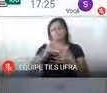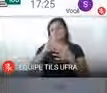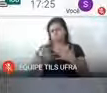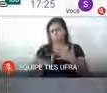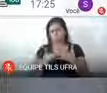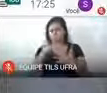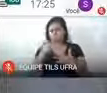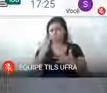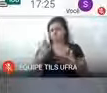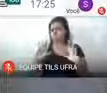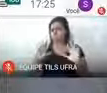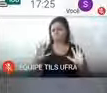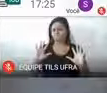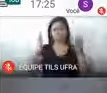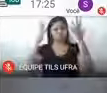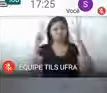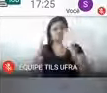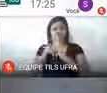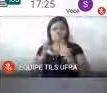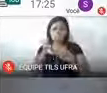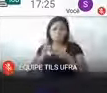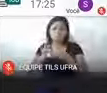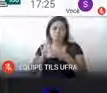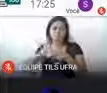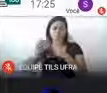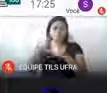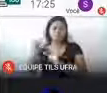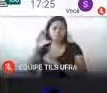Então, aí a gente vê comunidades que têm